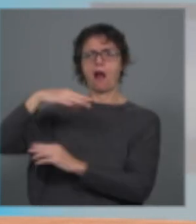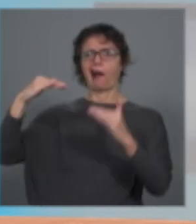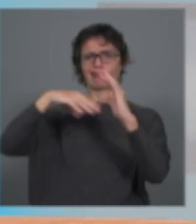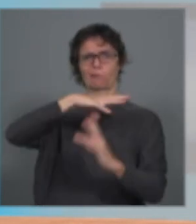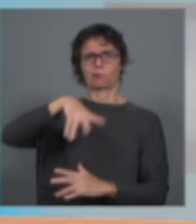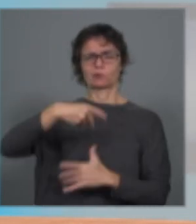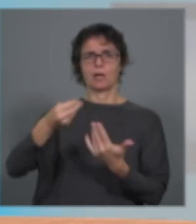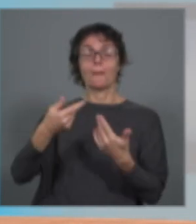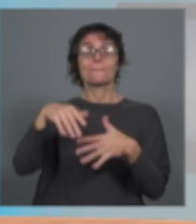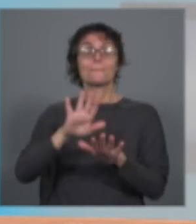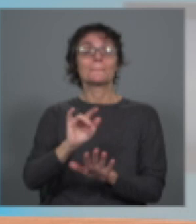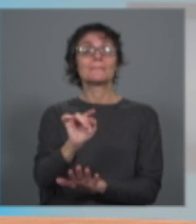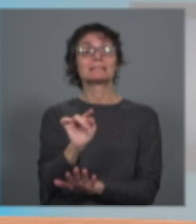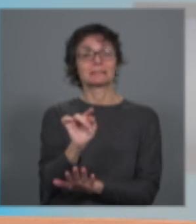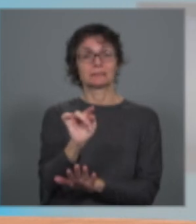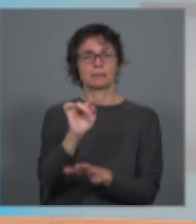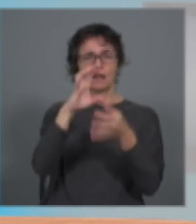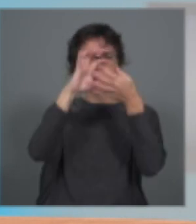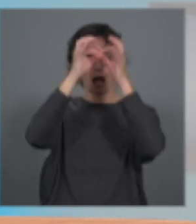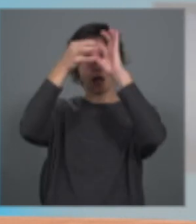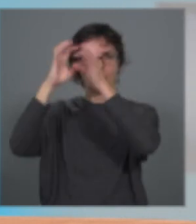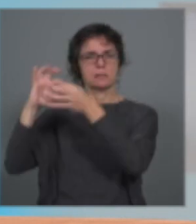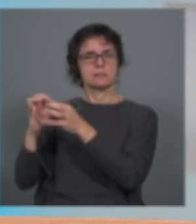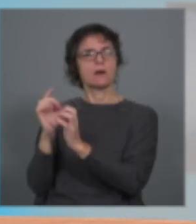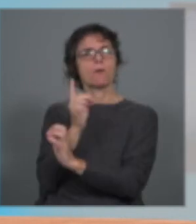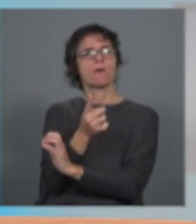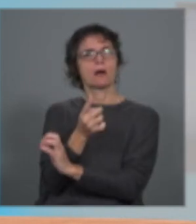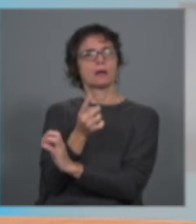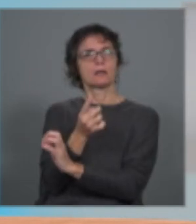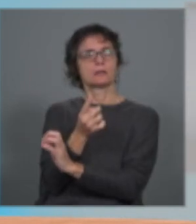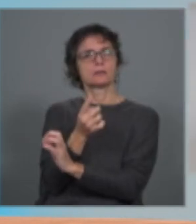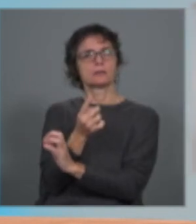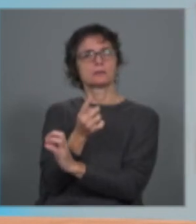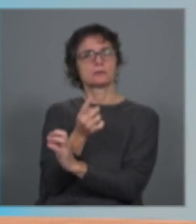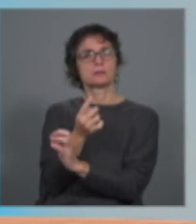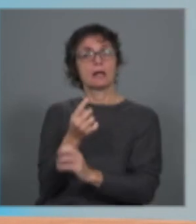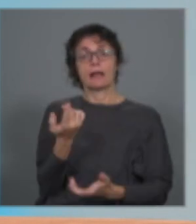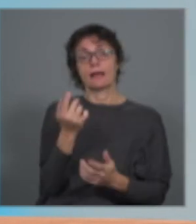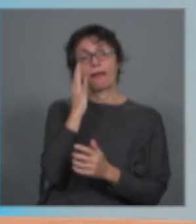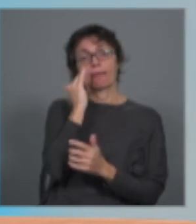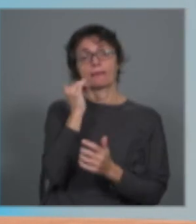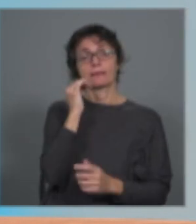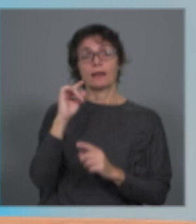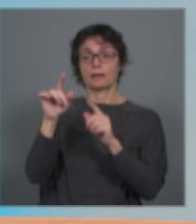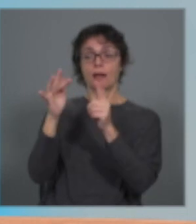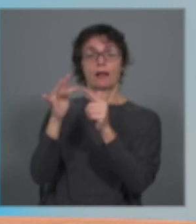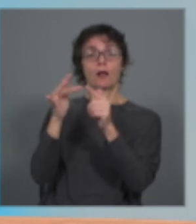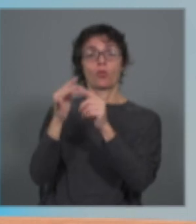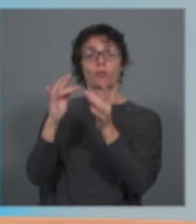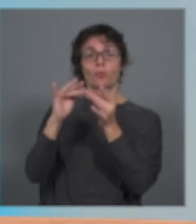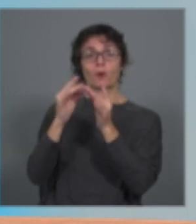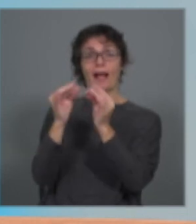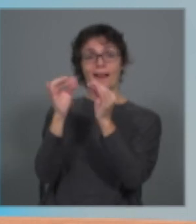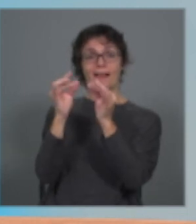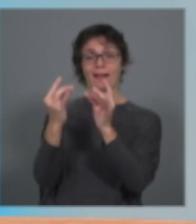sentido racional para essa pessoa, qual é? É virar o dedo contra si próprio e transformar-se em ouro, porque tem o ouro todo